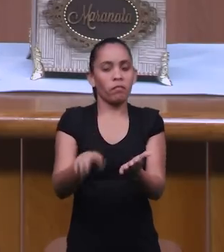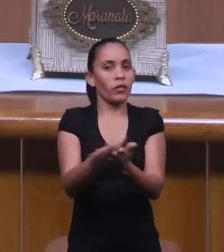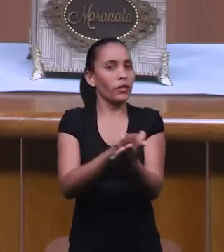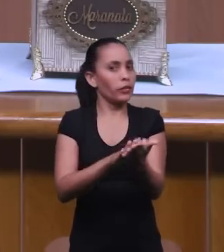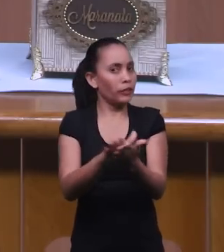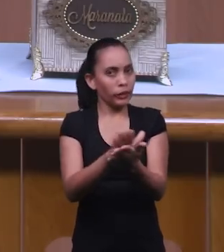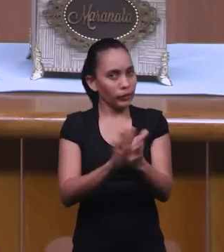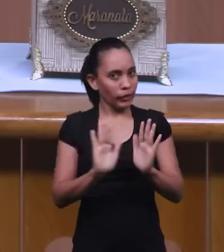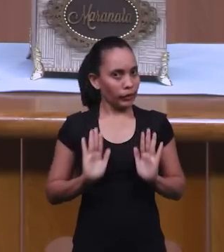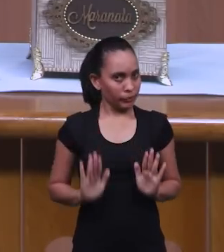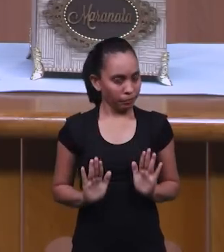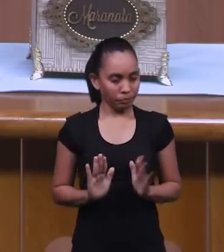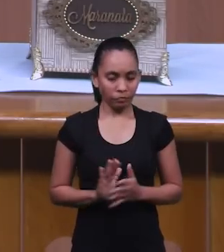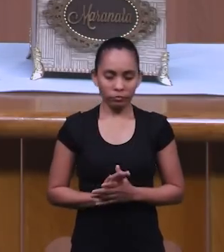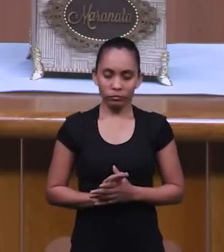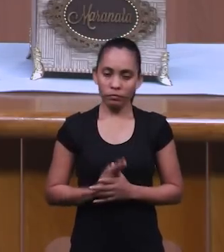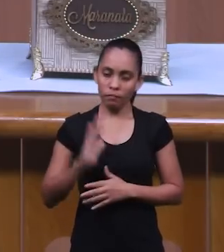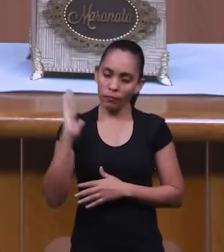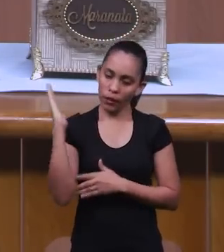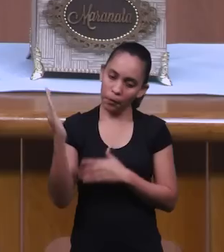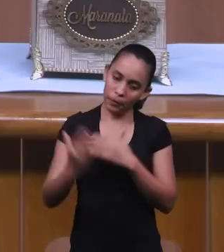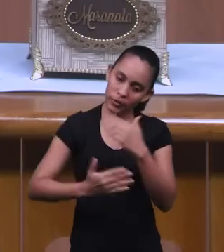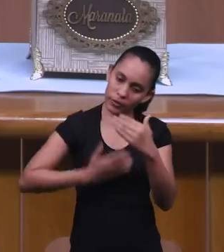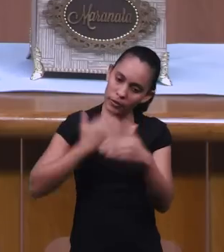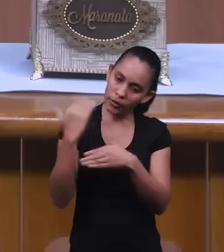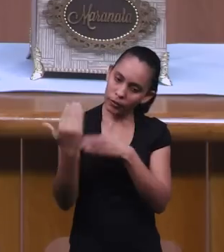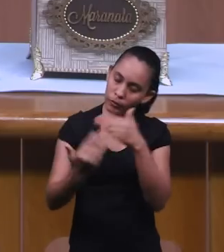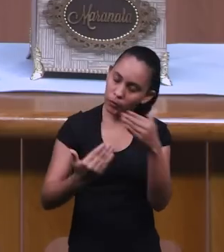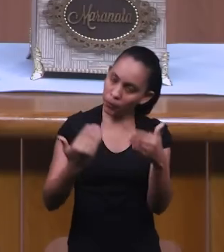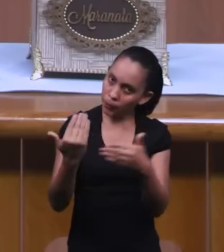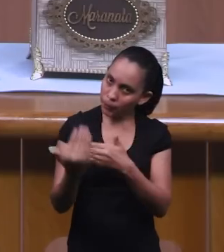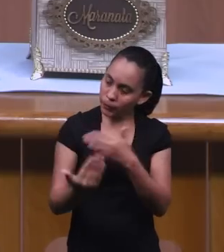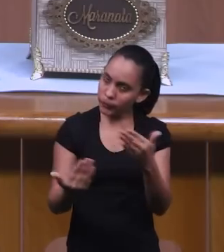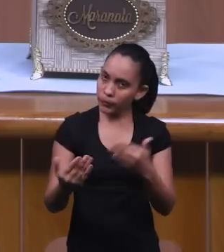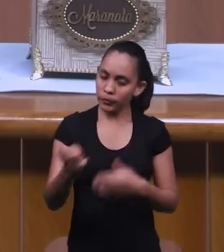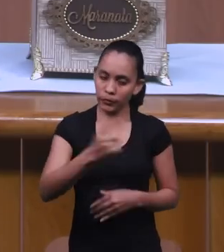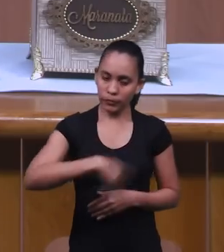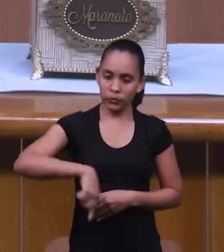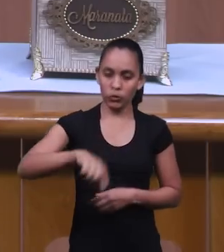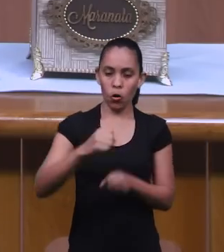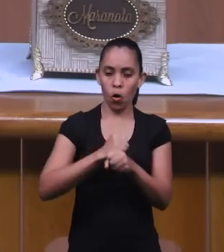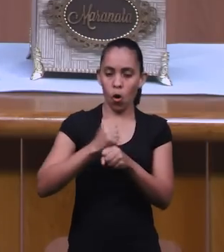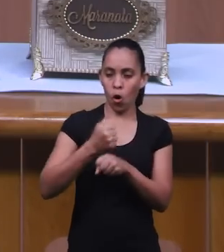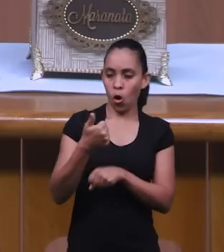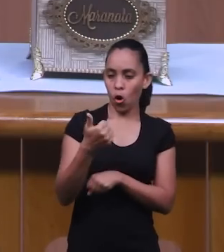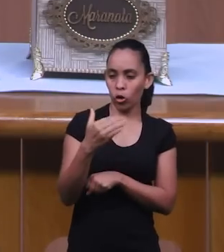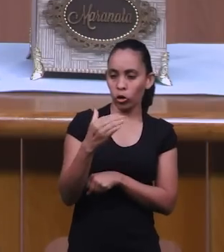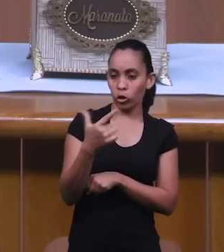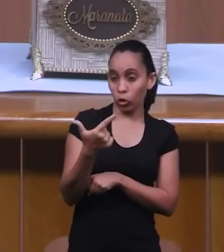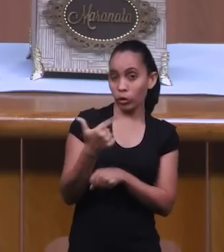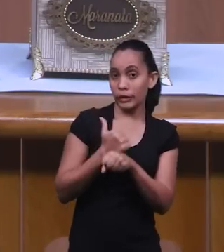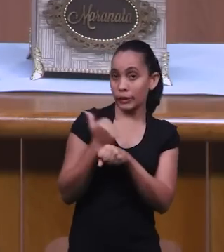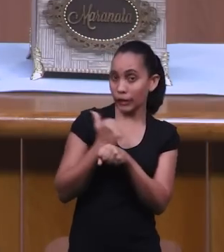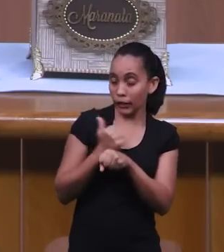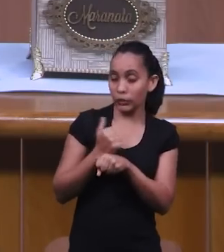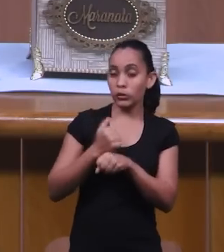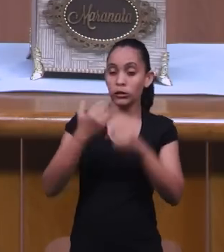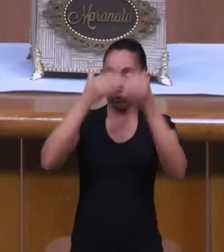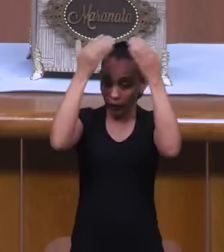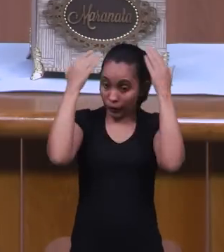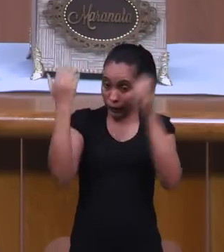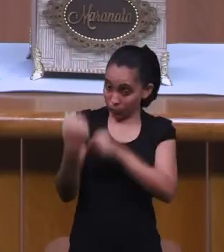mais. E, com o passar do tempo, eles serviram 12 anos a esses reis